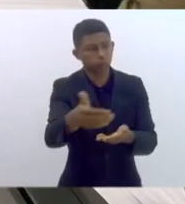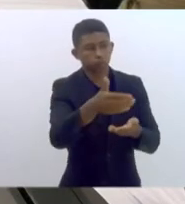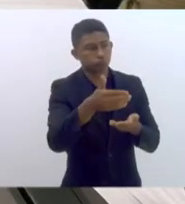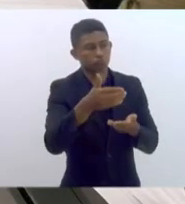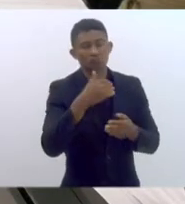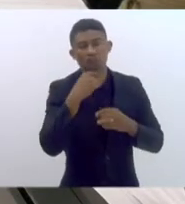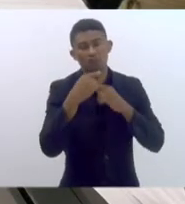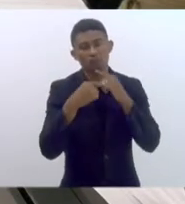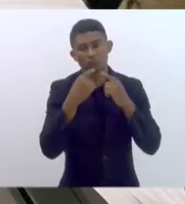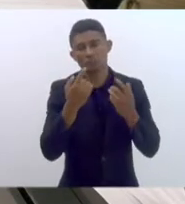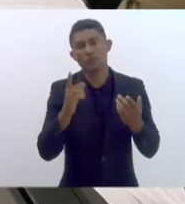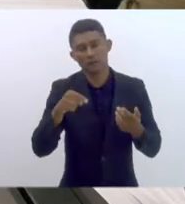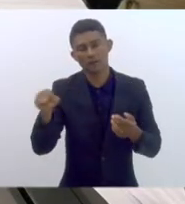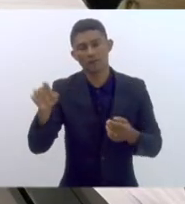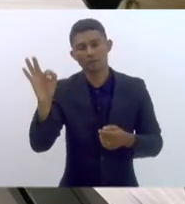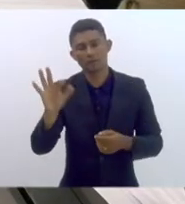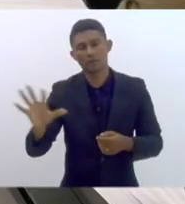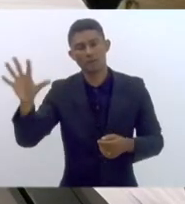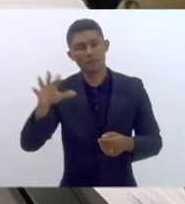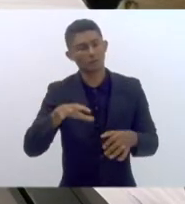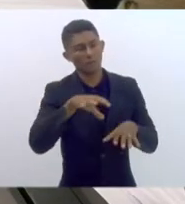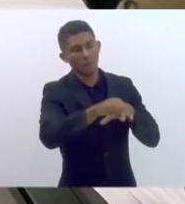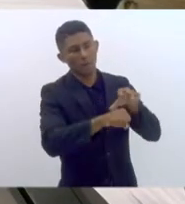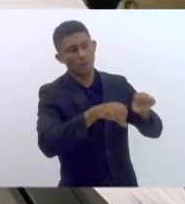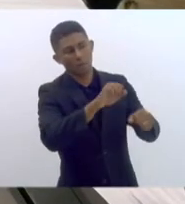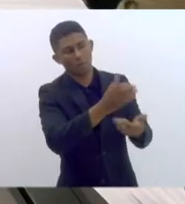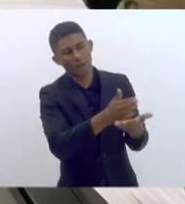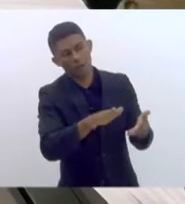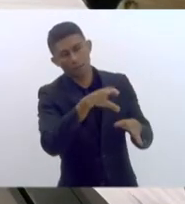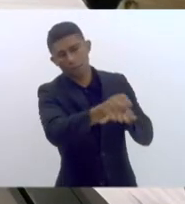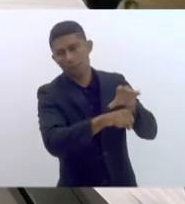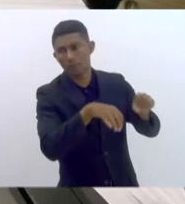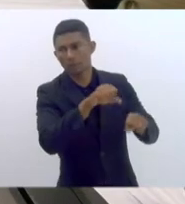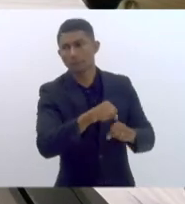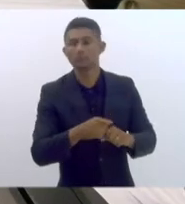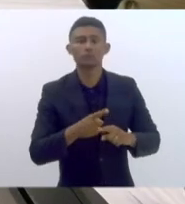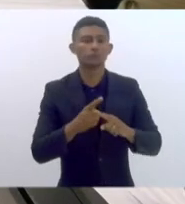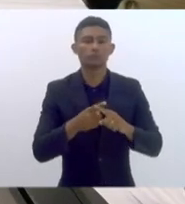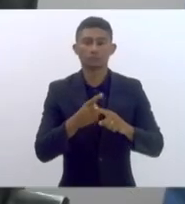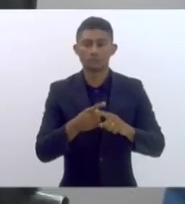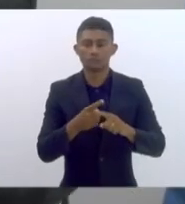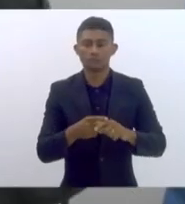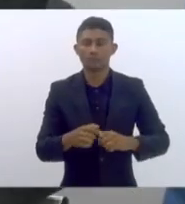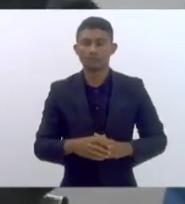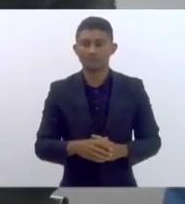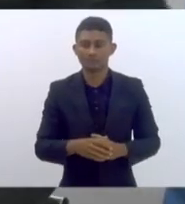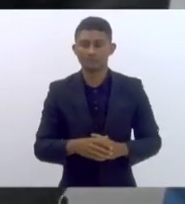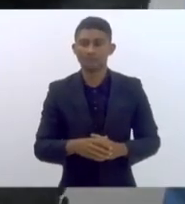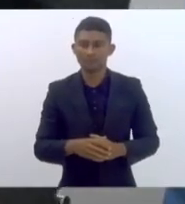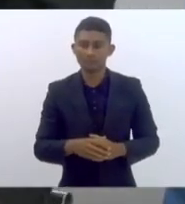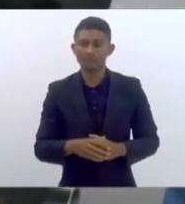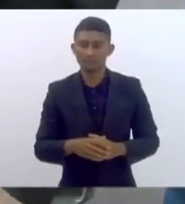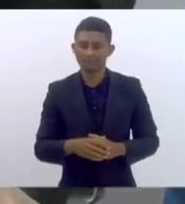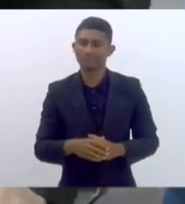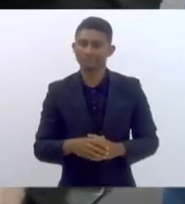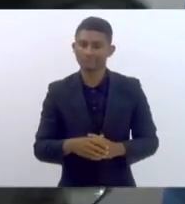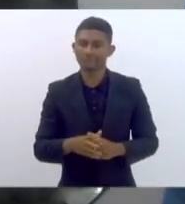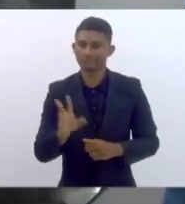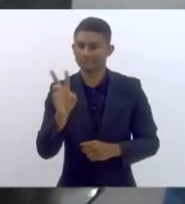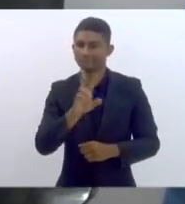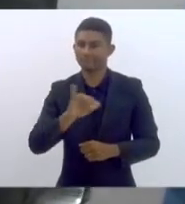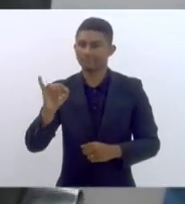o arrestado pelo Tesouro. Então, porque isso vai fazer parte lá da introdução